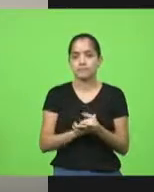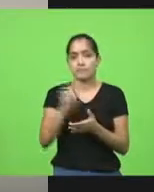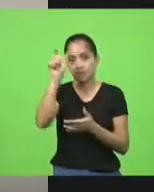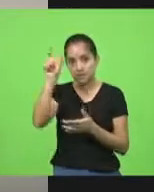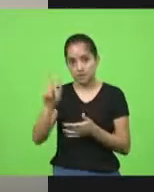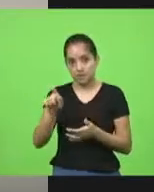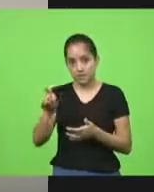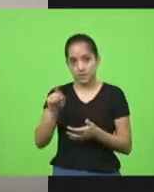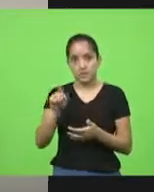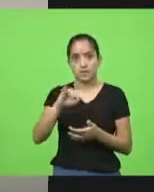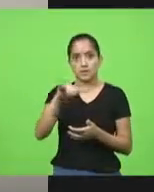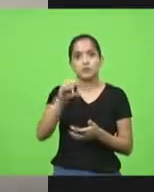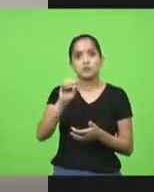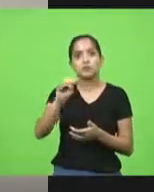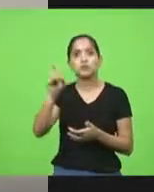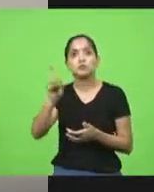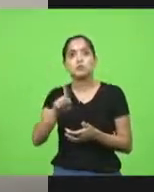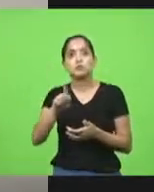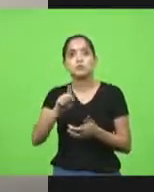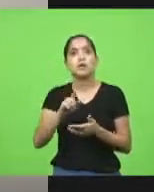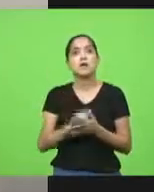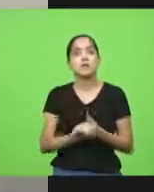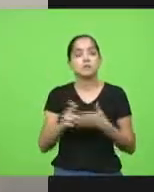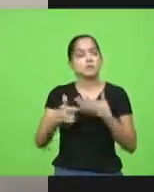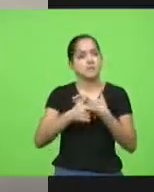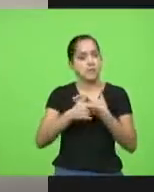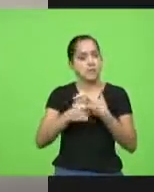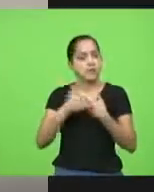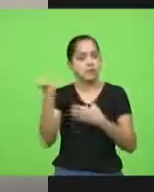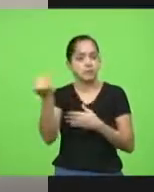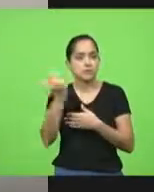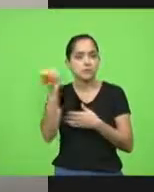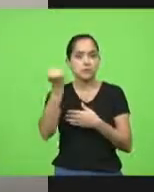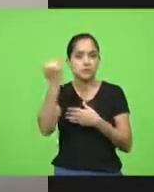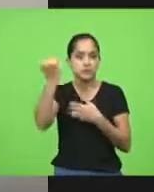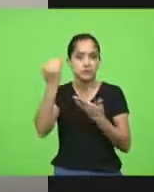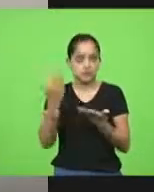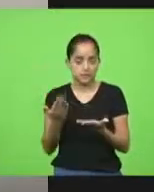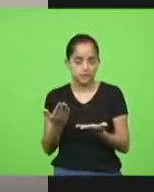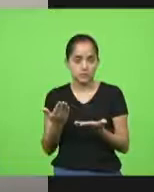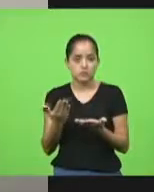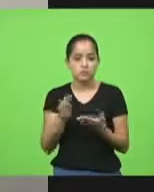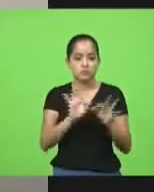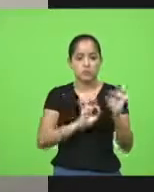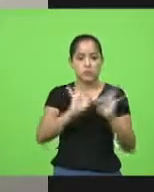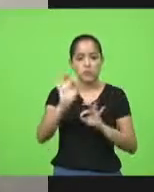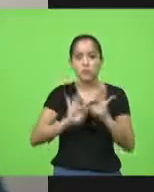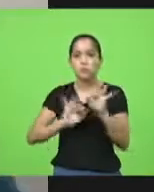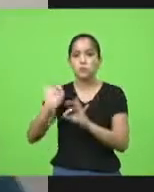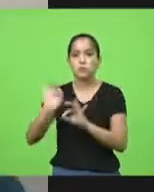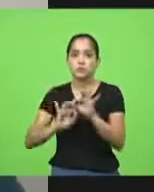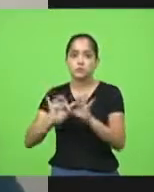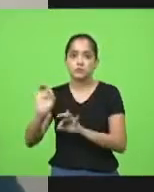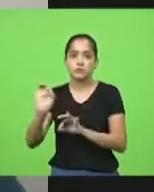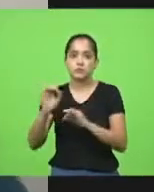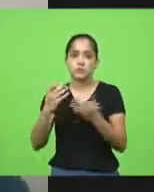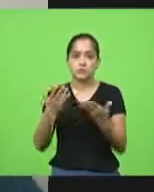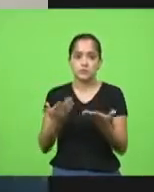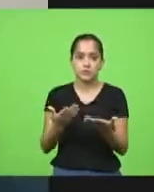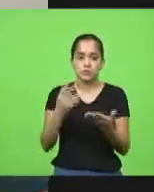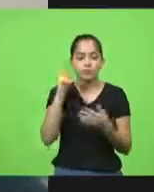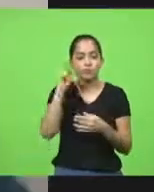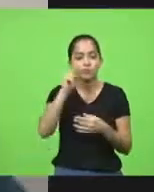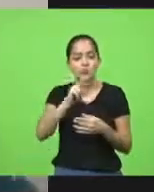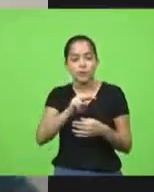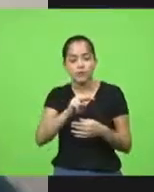Gomes tem papel fundamental na construção de um olhar